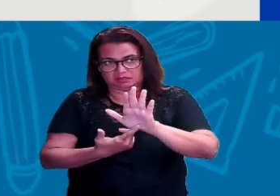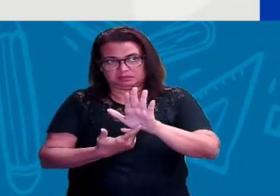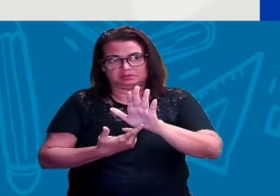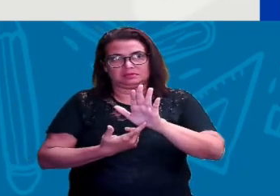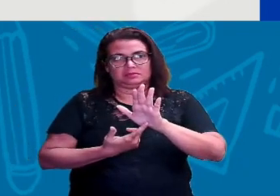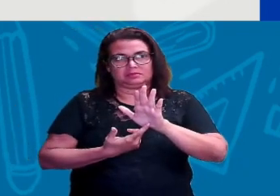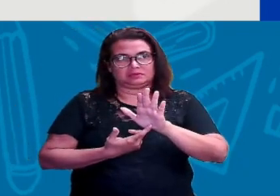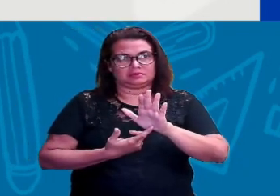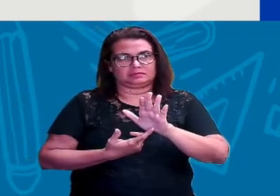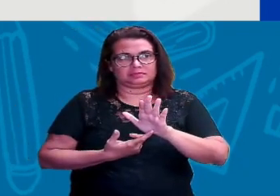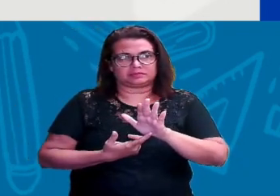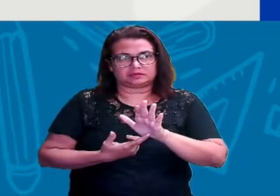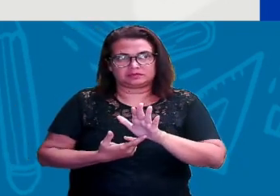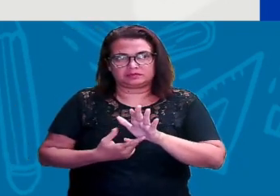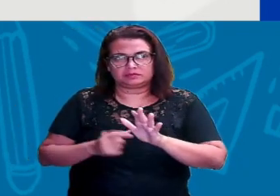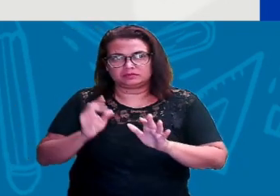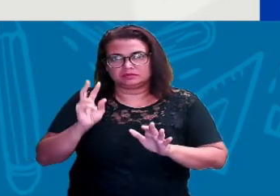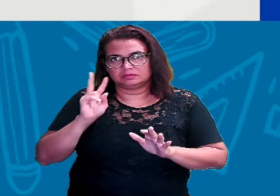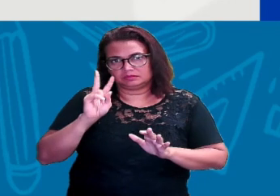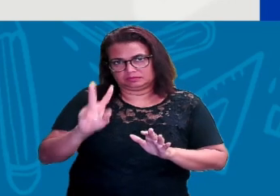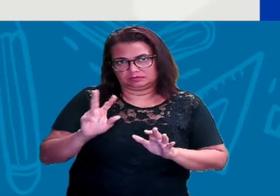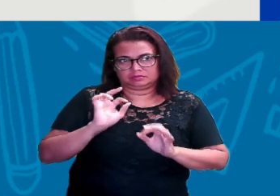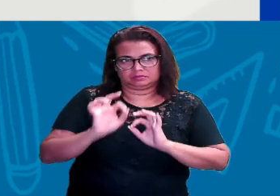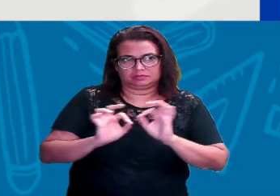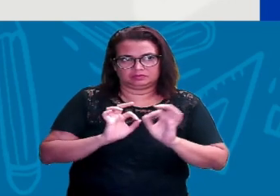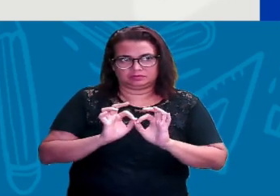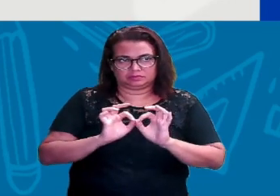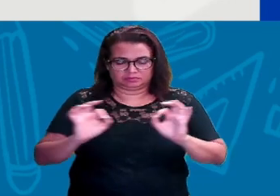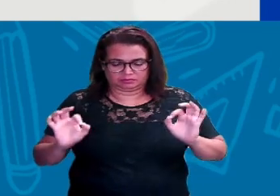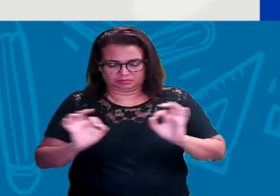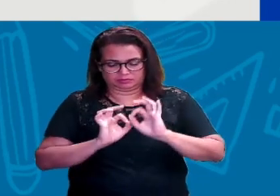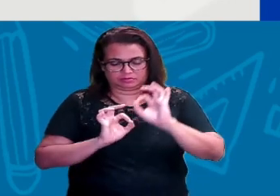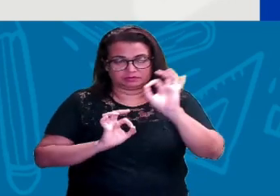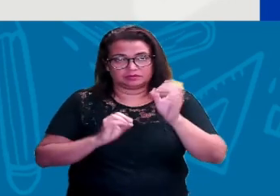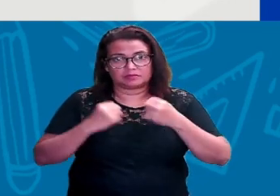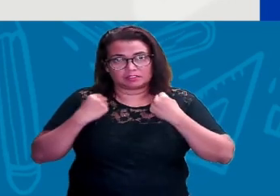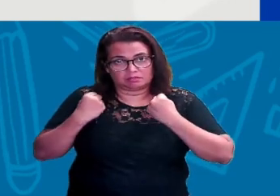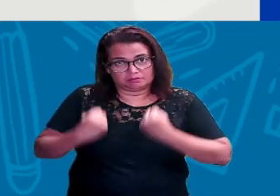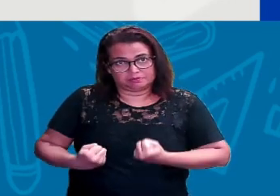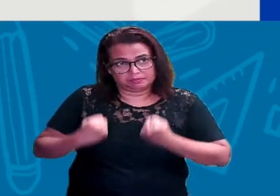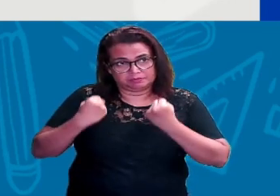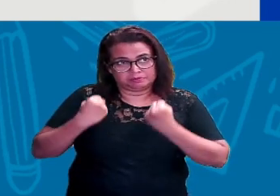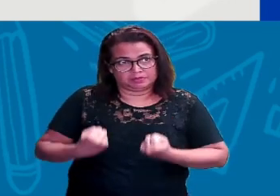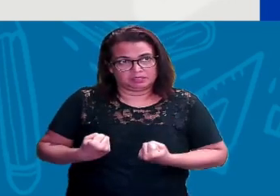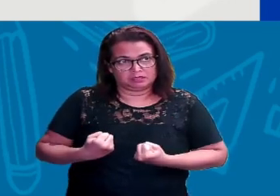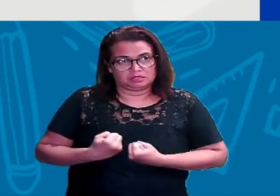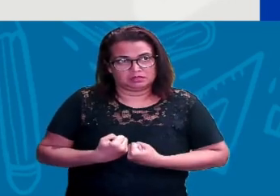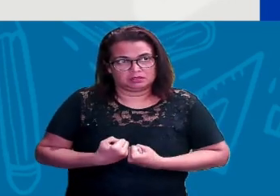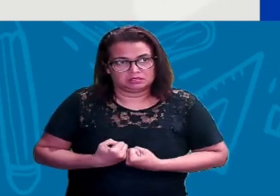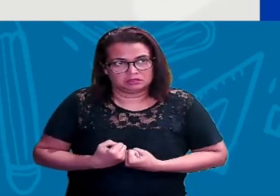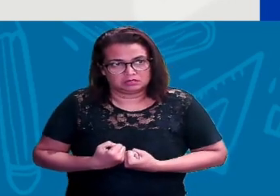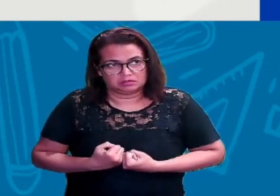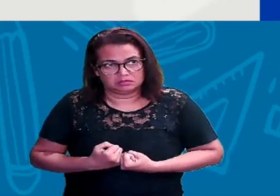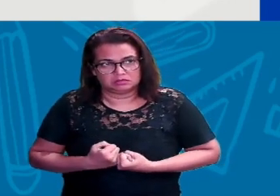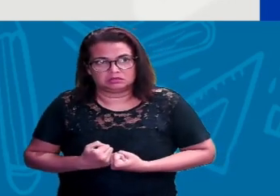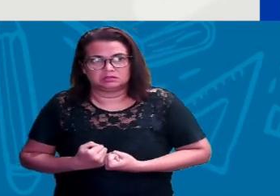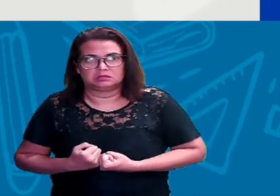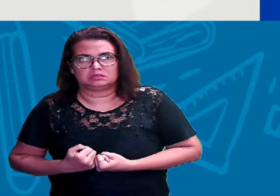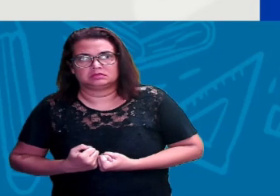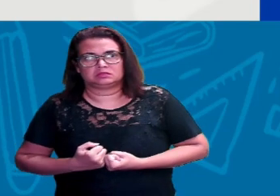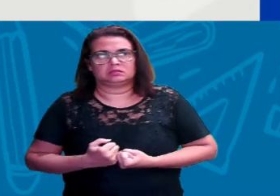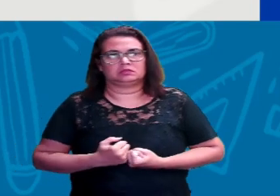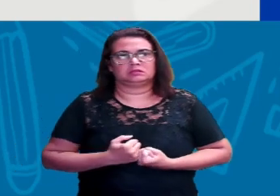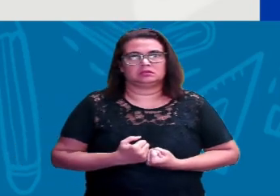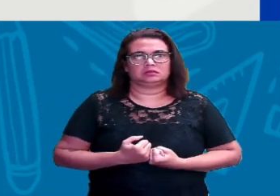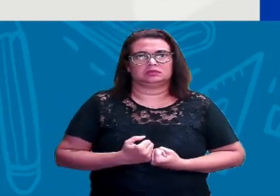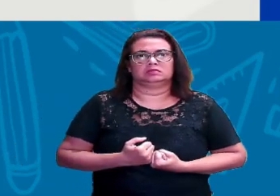A gente viu, eu falo medida porque a gente está trabalhando com a medida que é o peso, né? Eu estou fazendo a medida, né? Trabalhando o peso. Veja aqui,